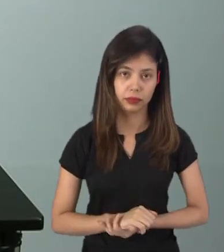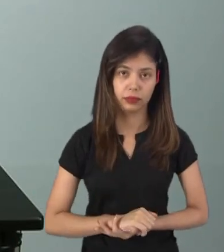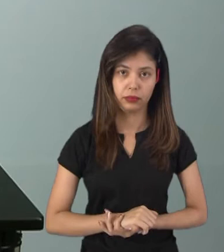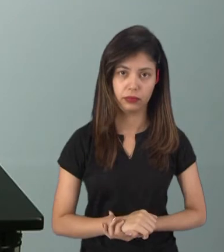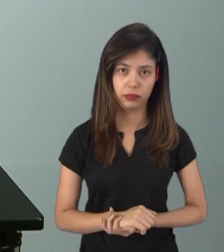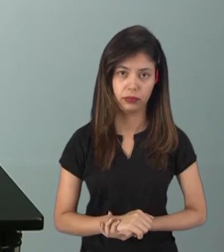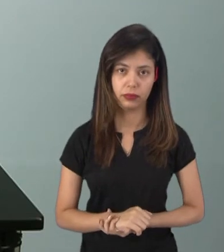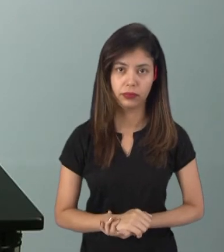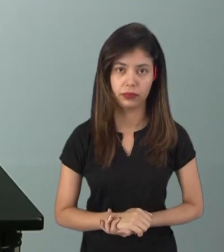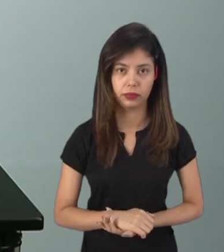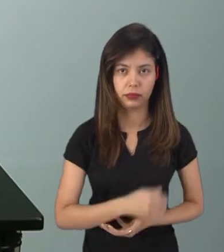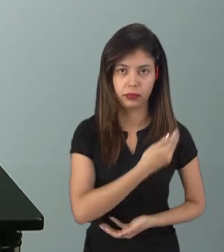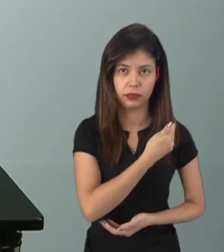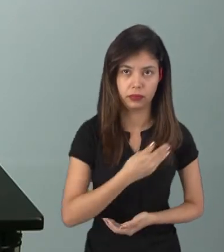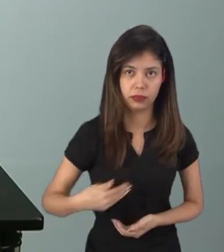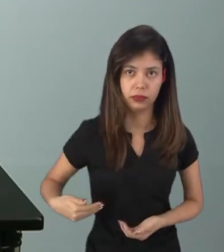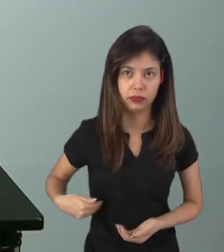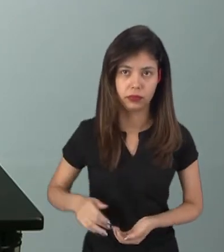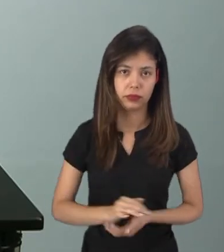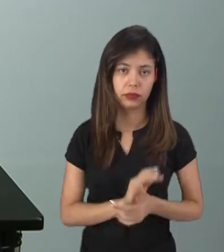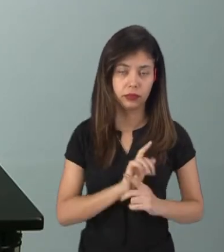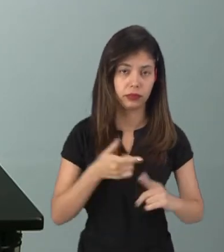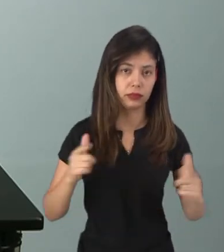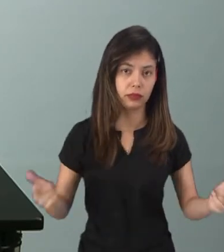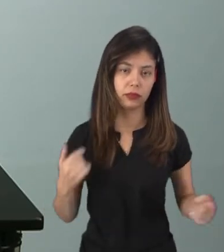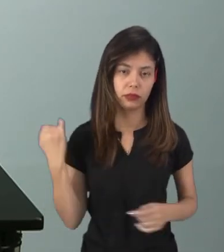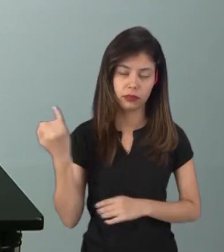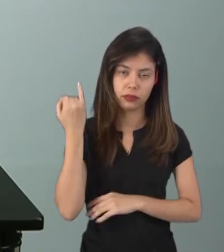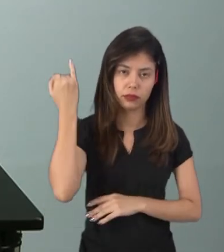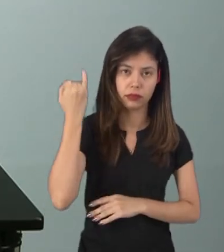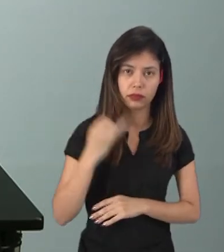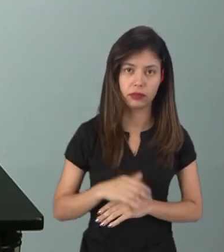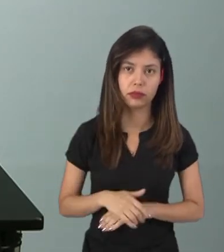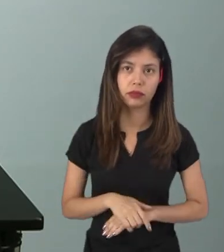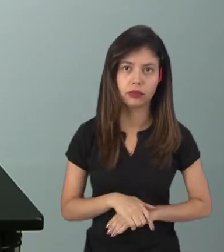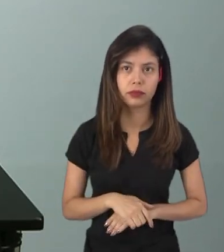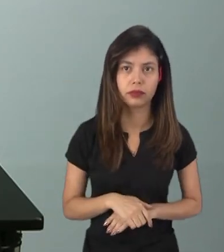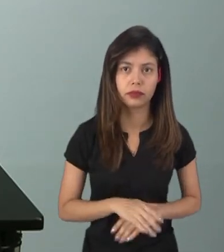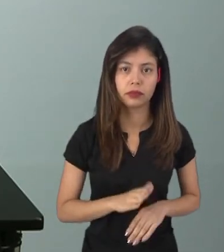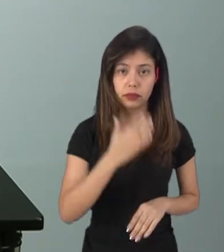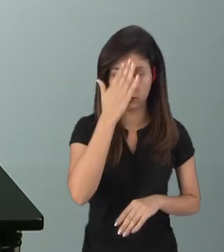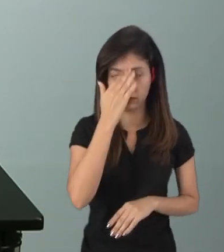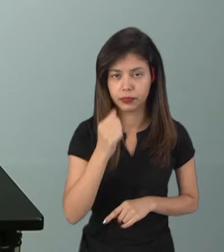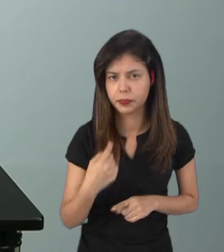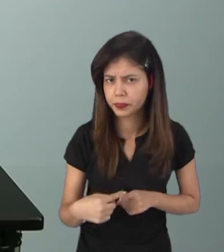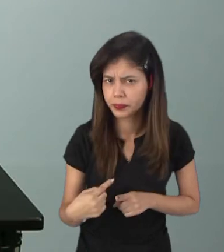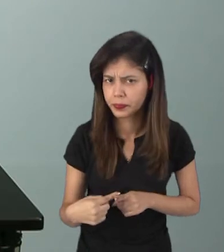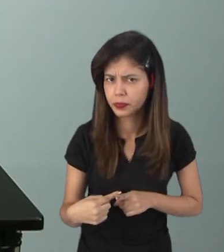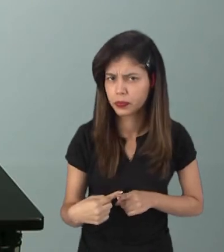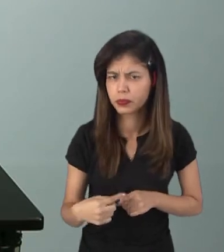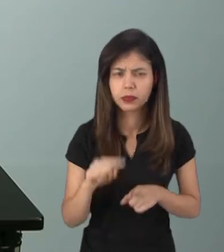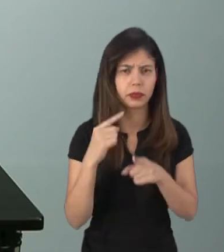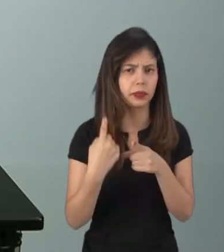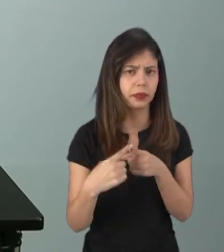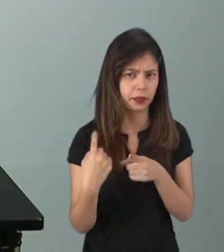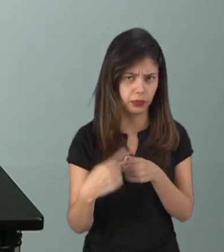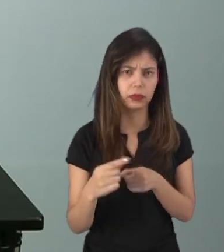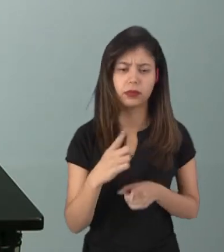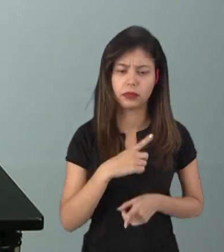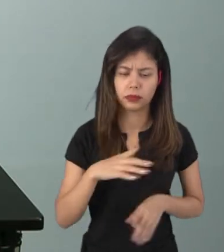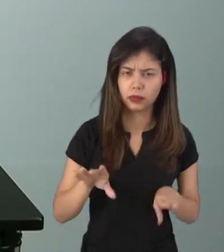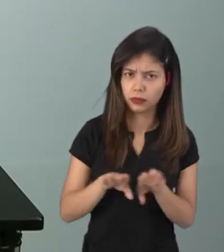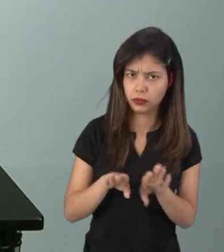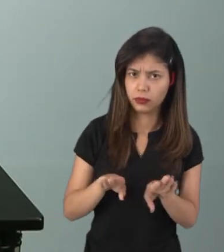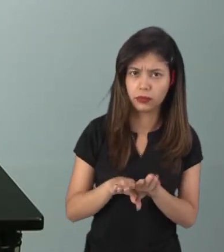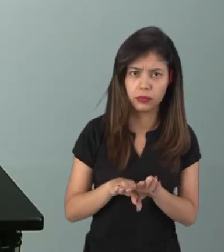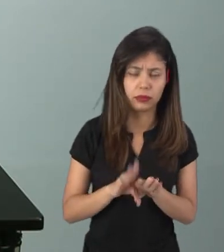o espaço público, ele tem uma grande importância. Sabem por quê? Porque ele também